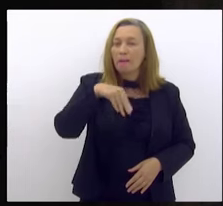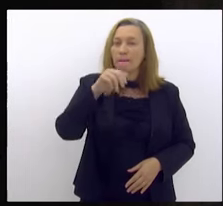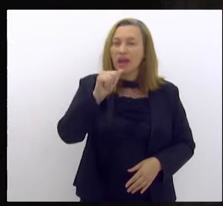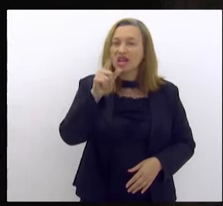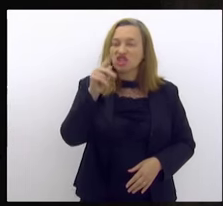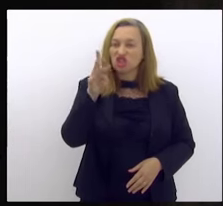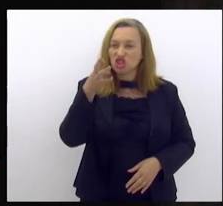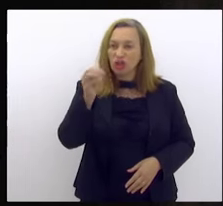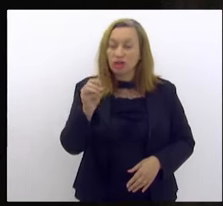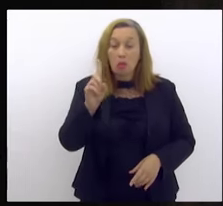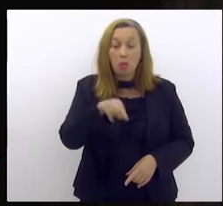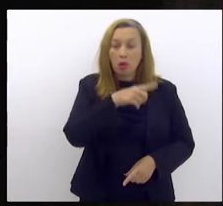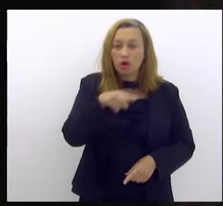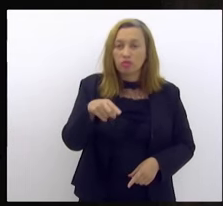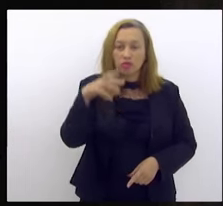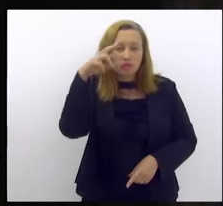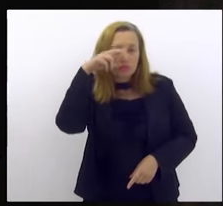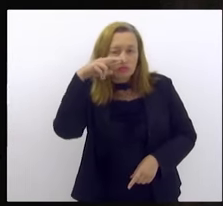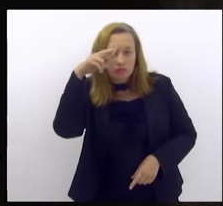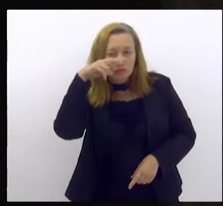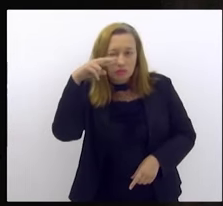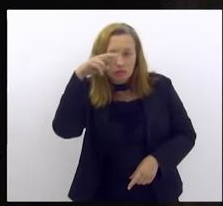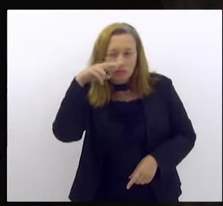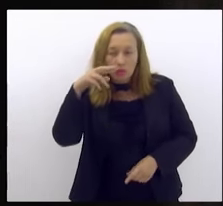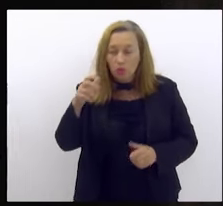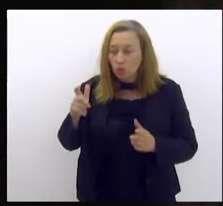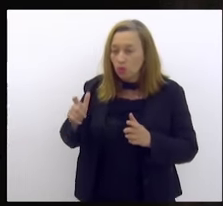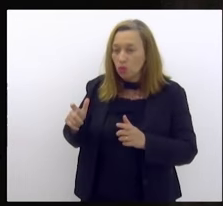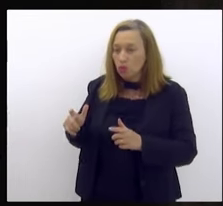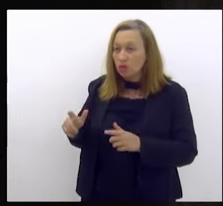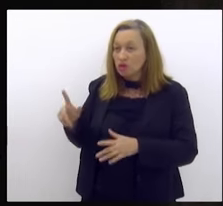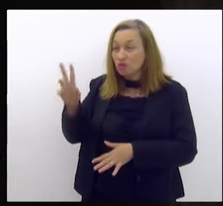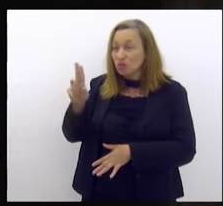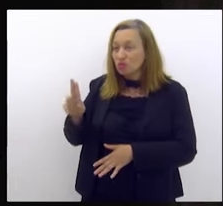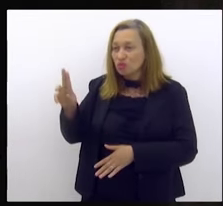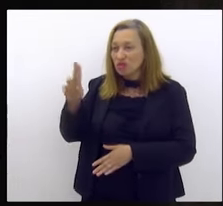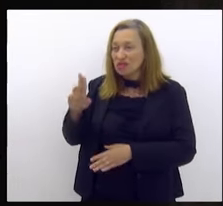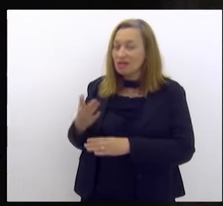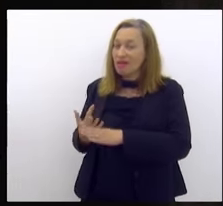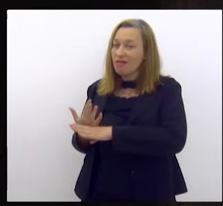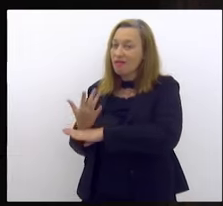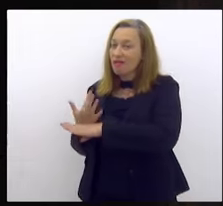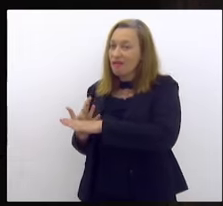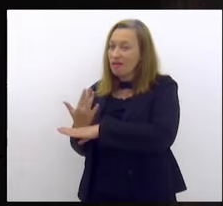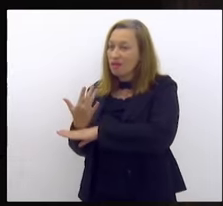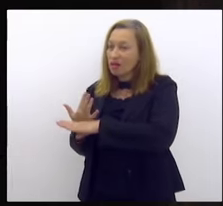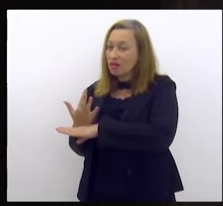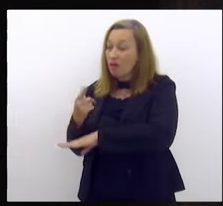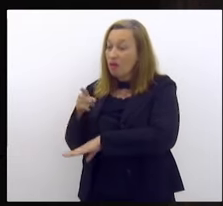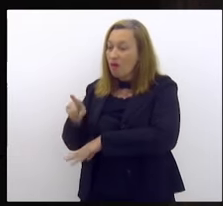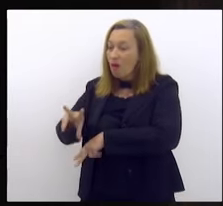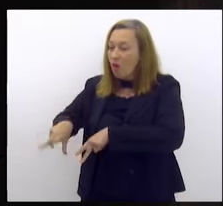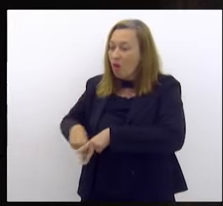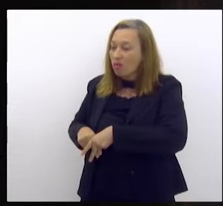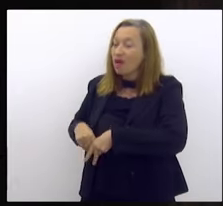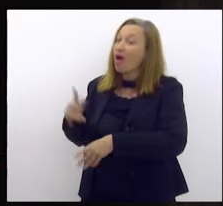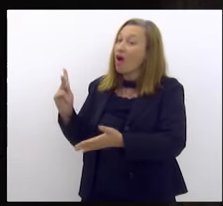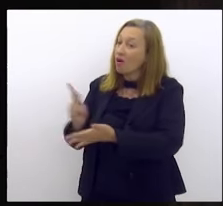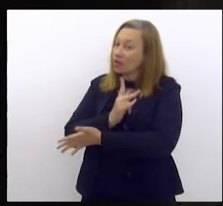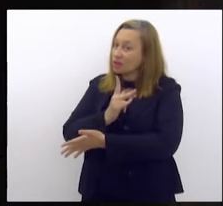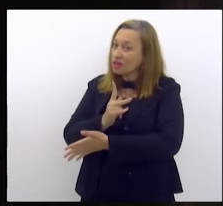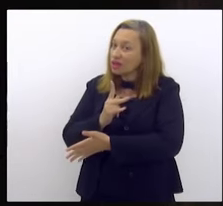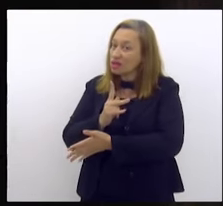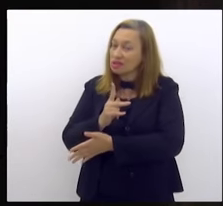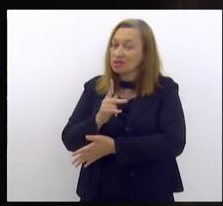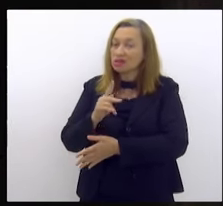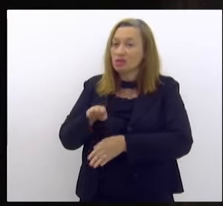proibiu a nossa fiscalização naquele mar, aquela lama de corrupção que acontece no